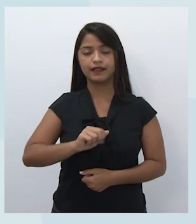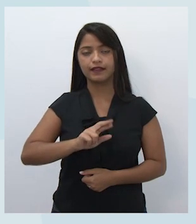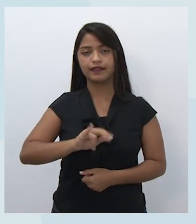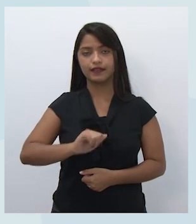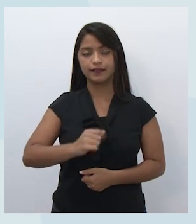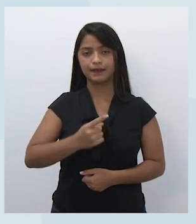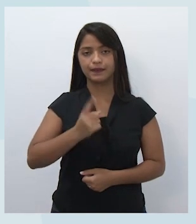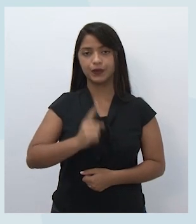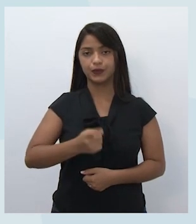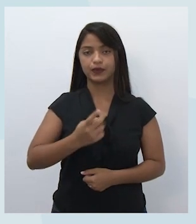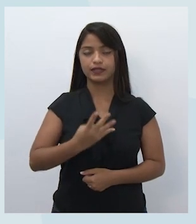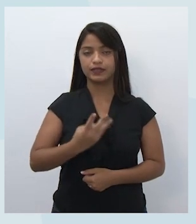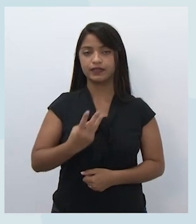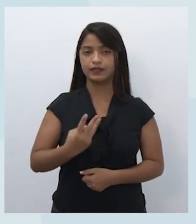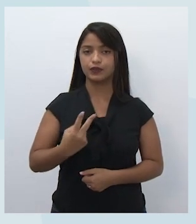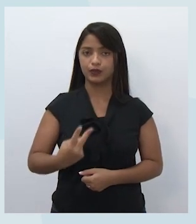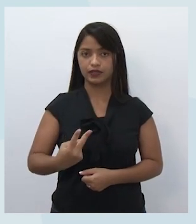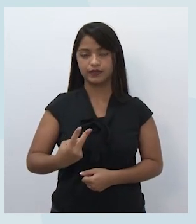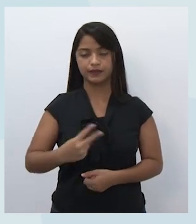1432,